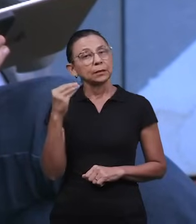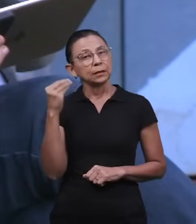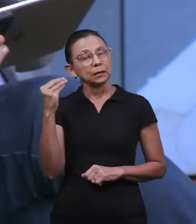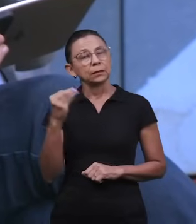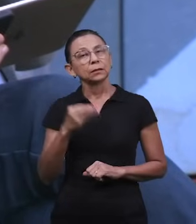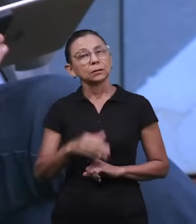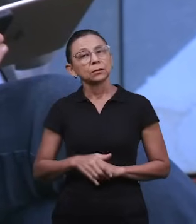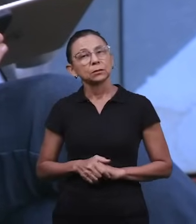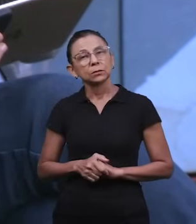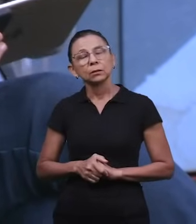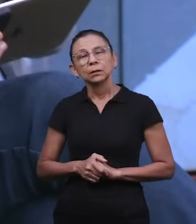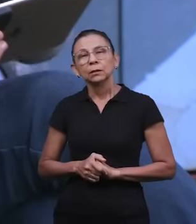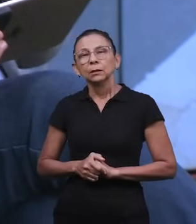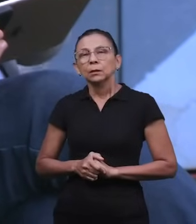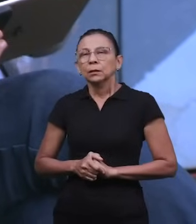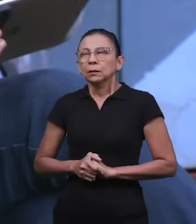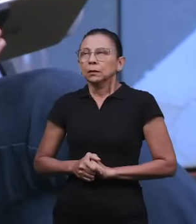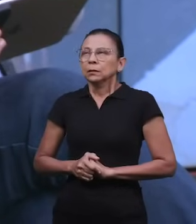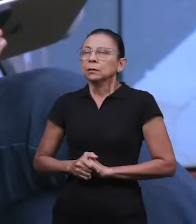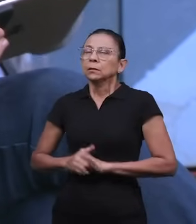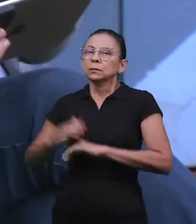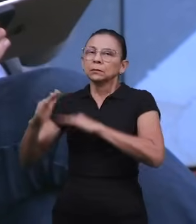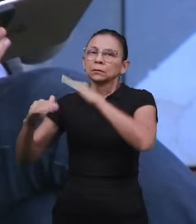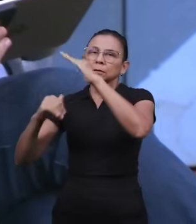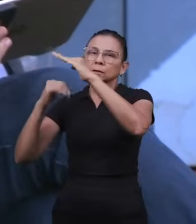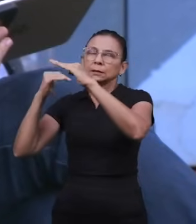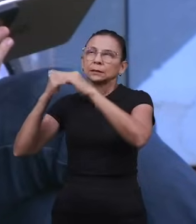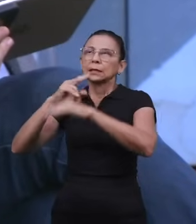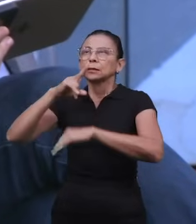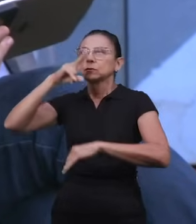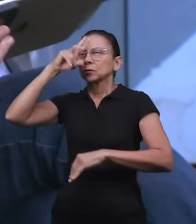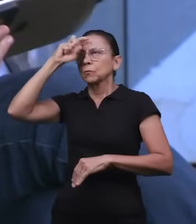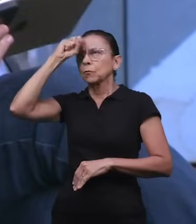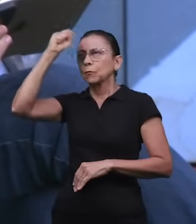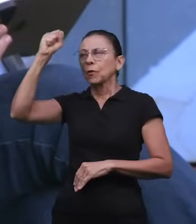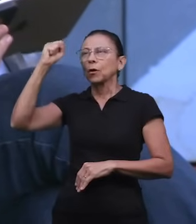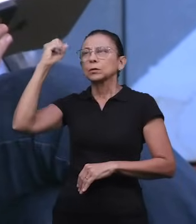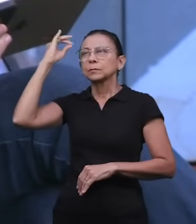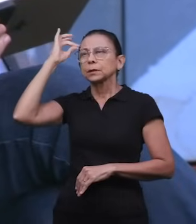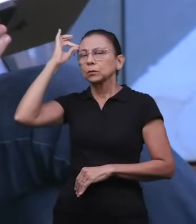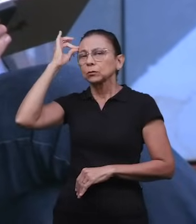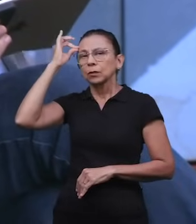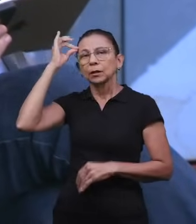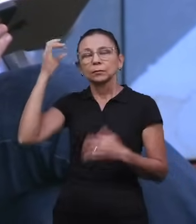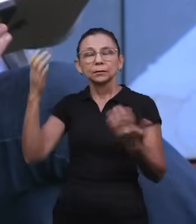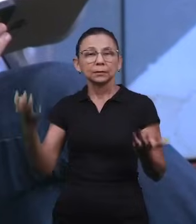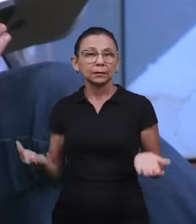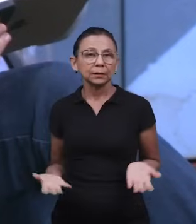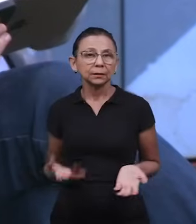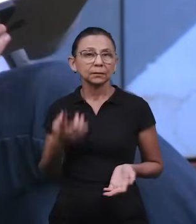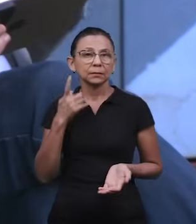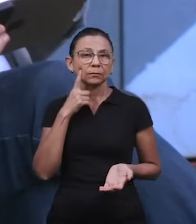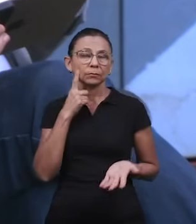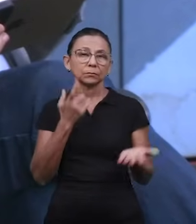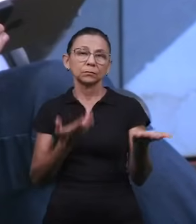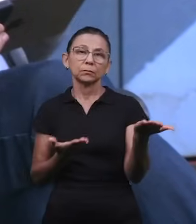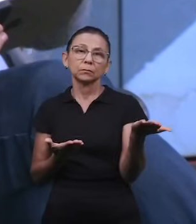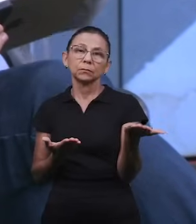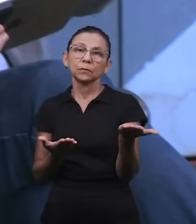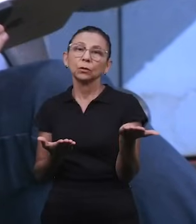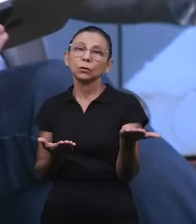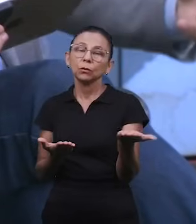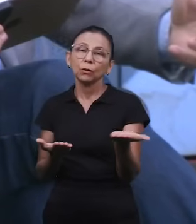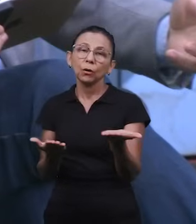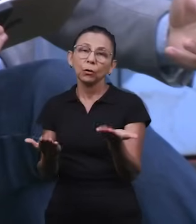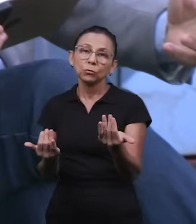com o Senhor nos edifica, nos fortalece, nos faz seguir em frente. Você vê, né? Um jovem que tinha uma referência, ele